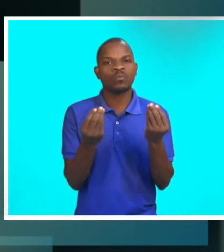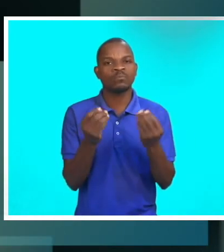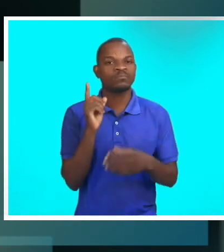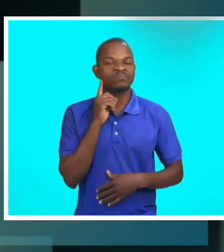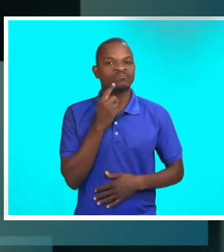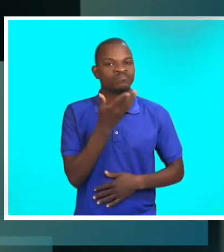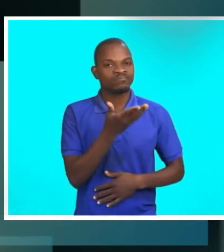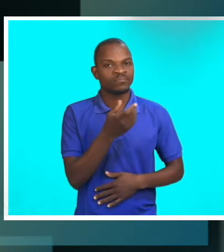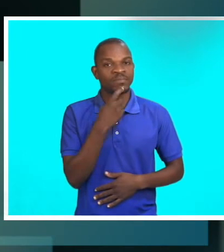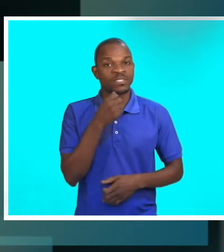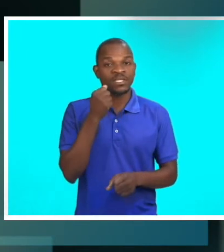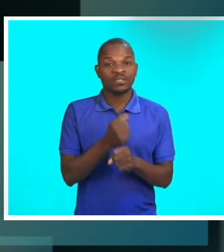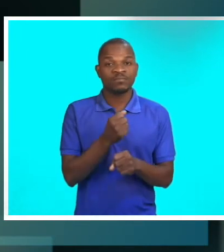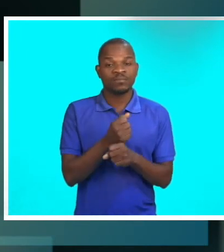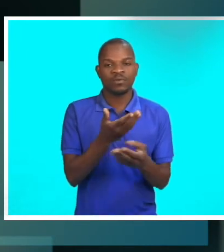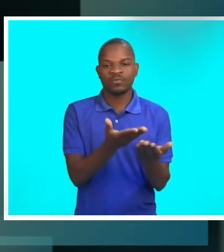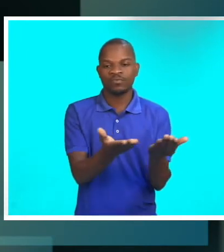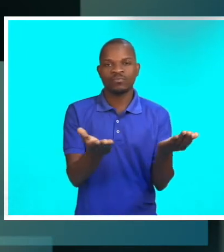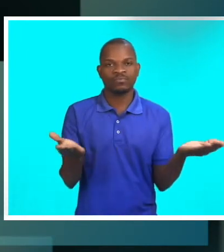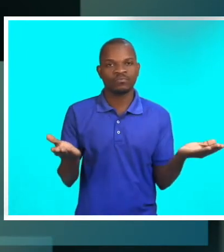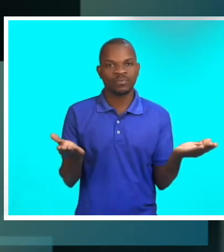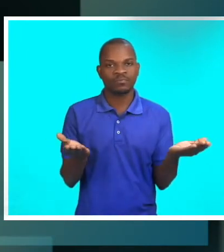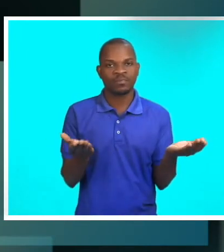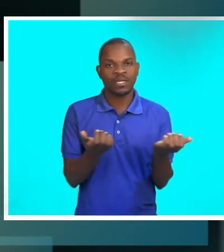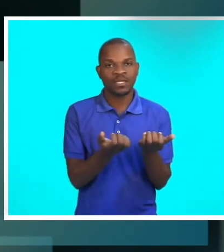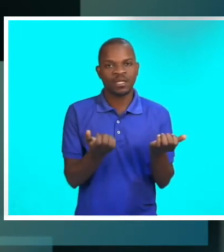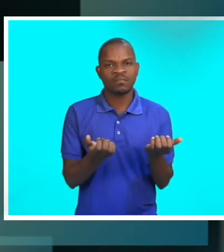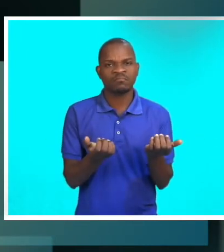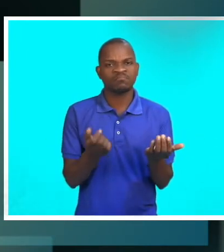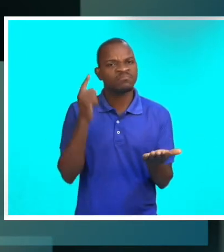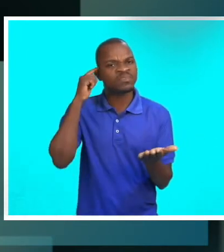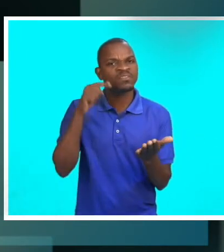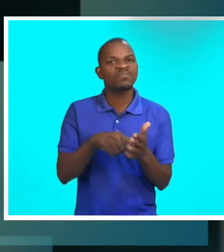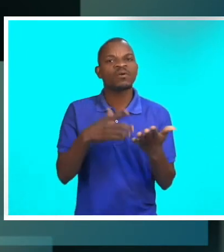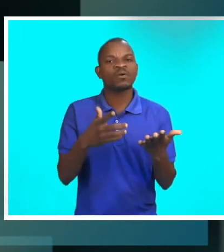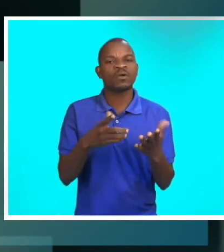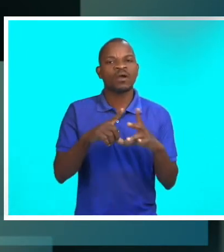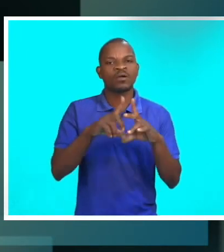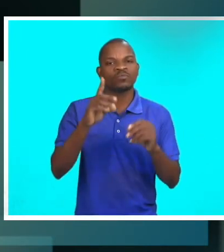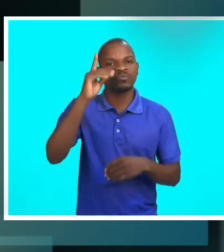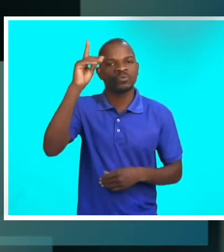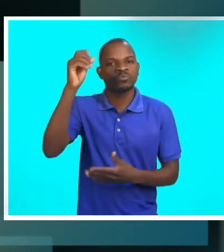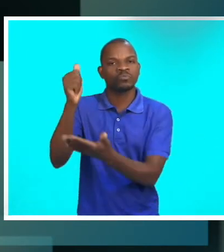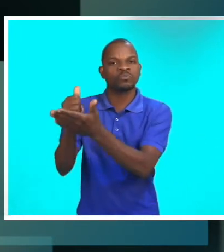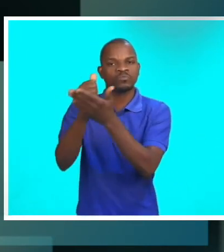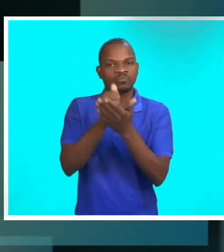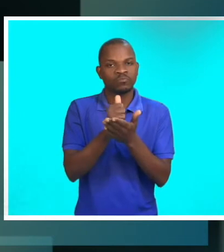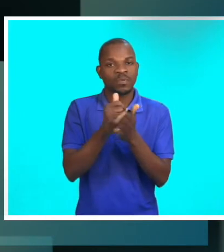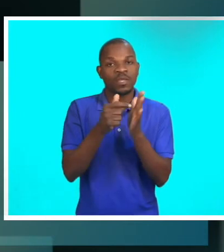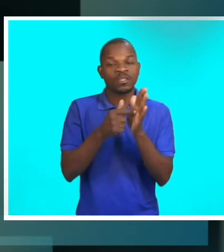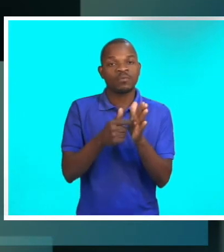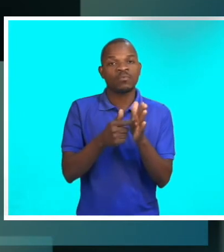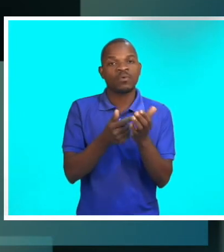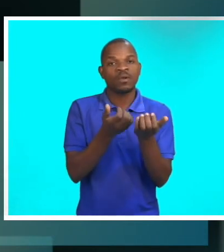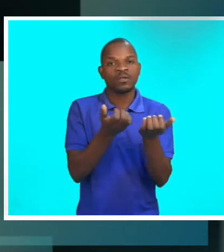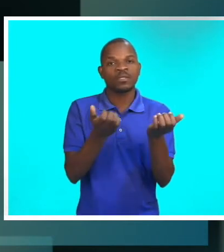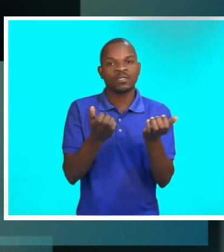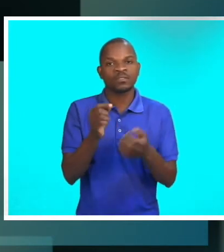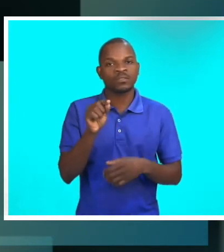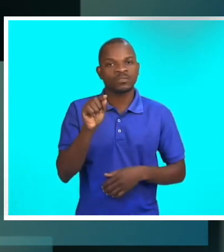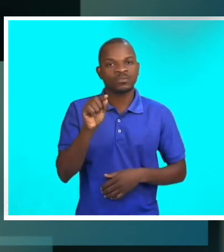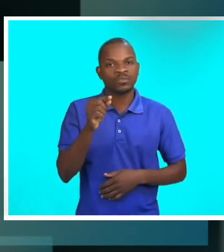crianças, para mim, considero como uma bênção. Especialmente as crianças desta comunidade de Jerónimo. É uma